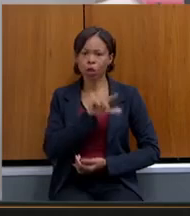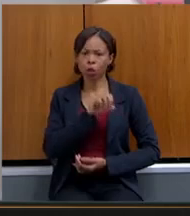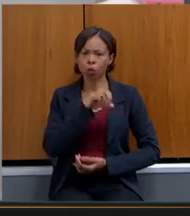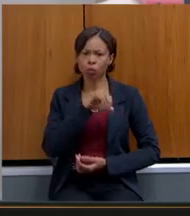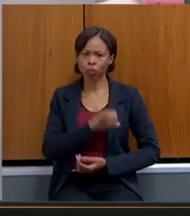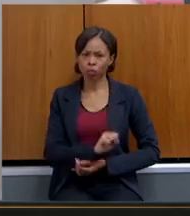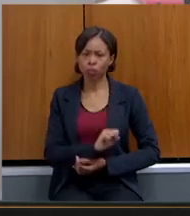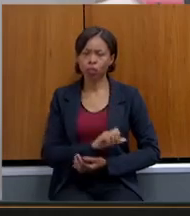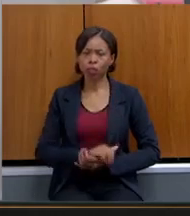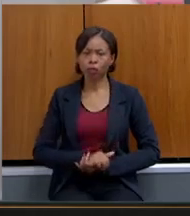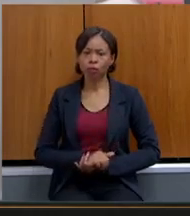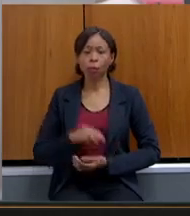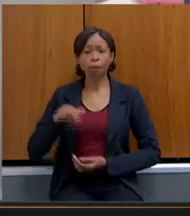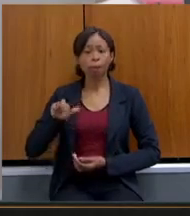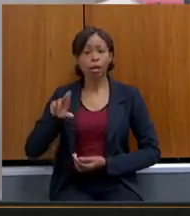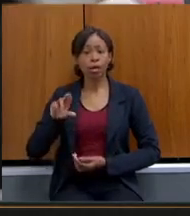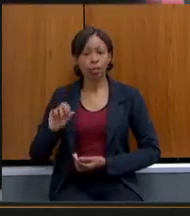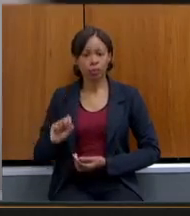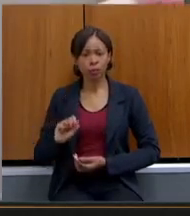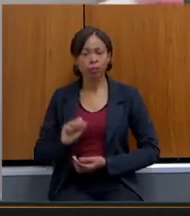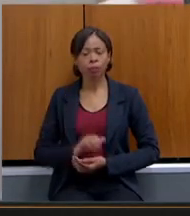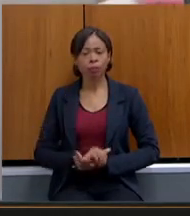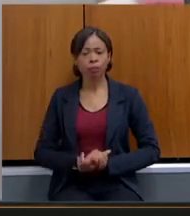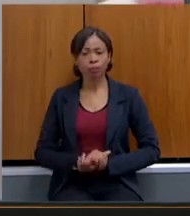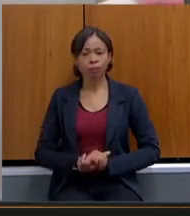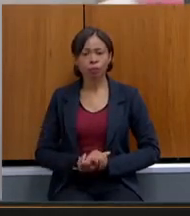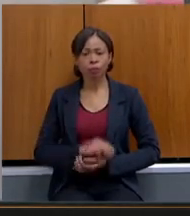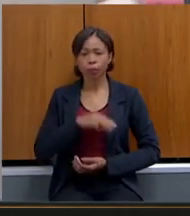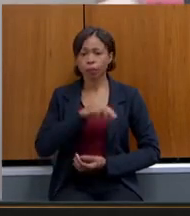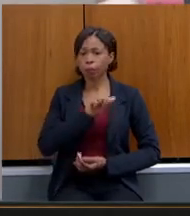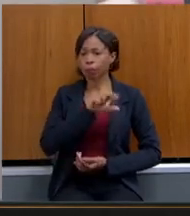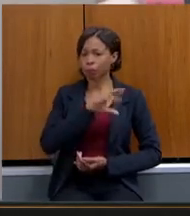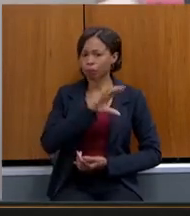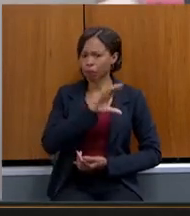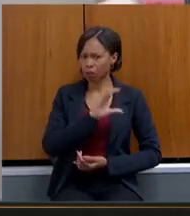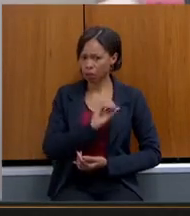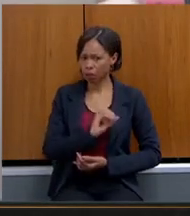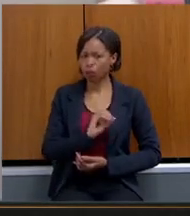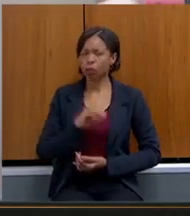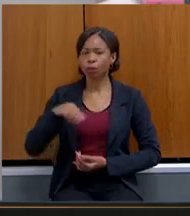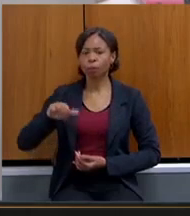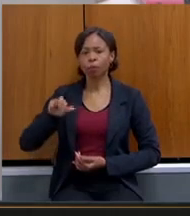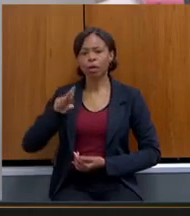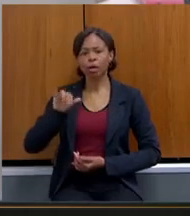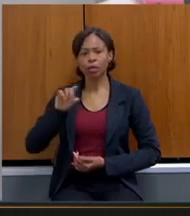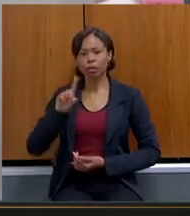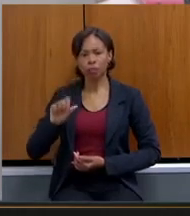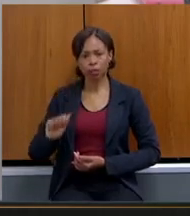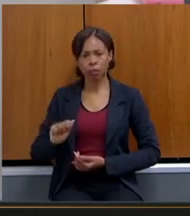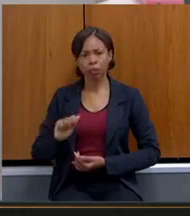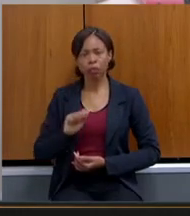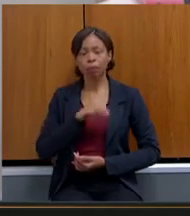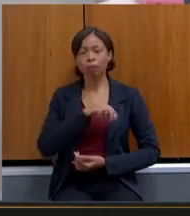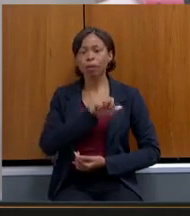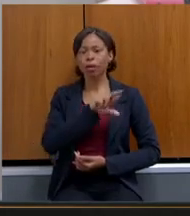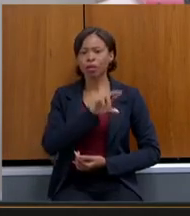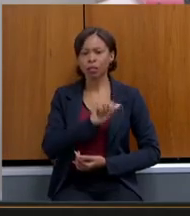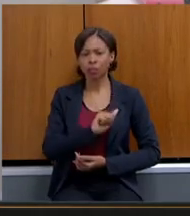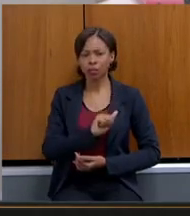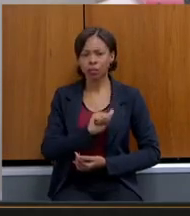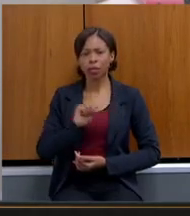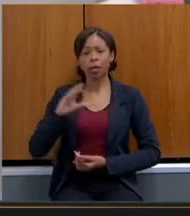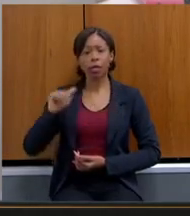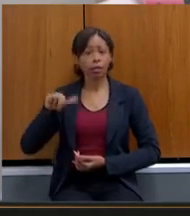Batista Maria Cristina Márcio Antônio Cordeiro Marisa Leal Maria das Dores Soares